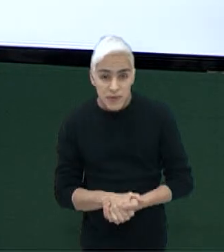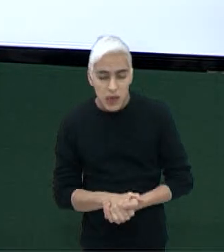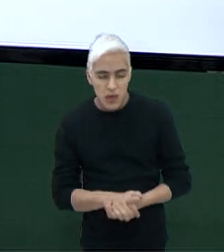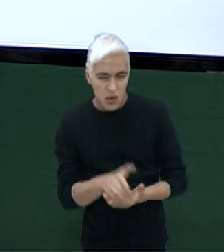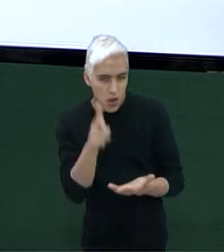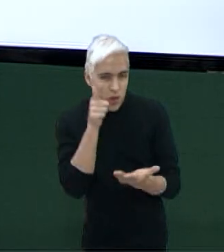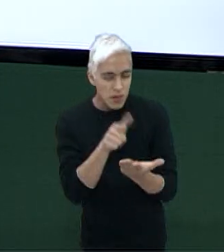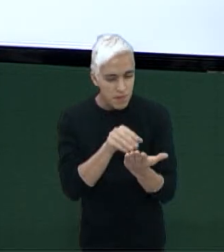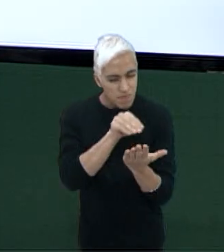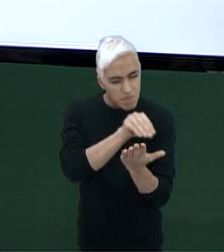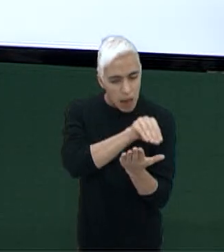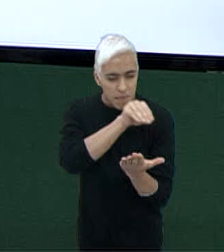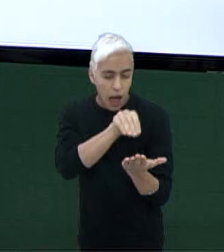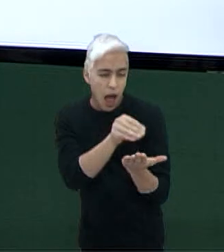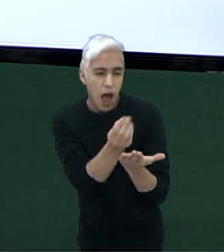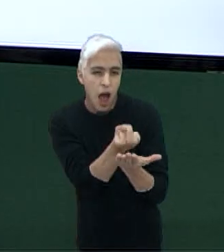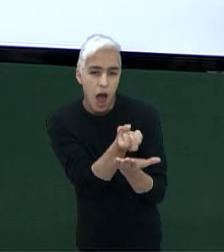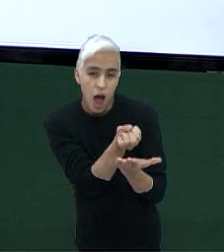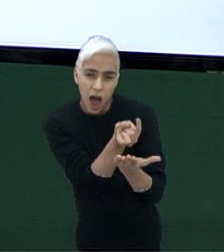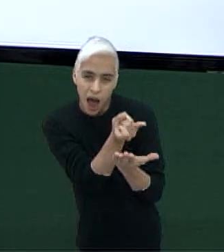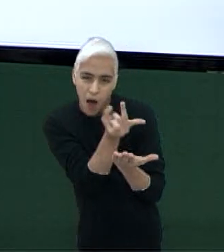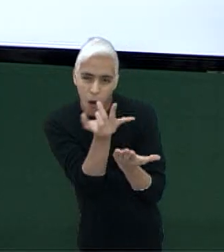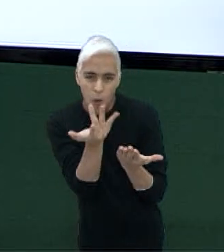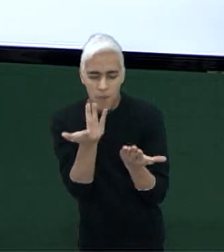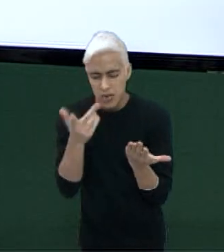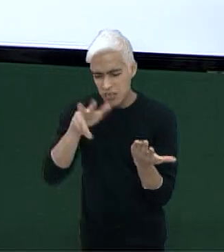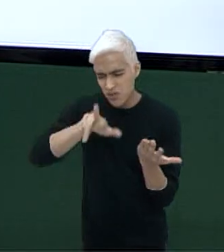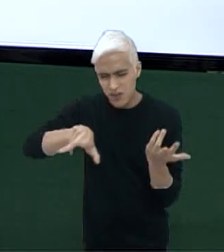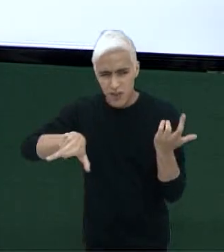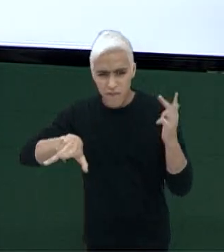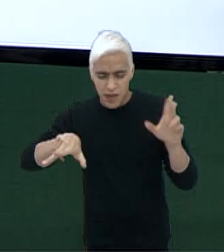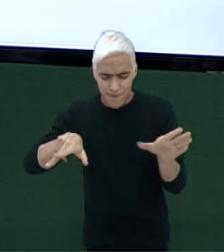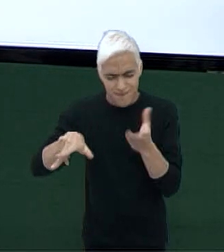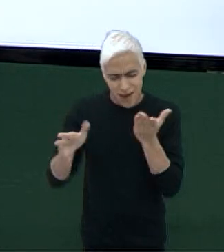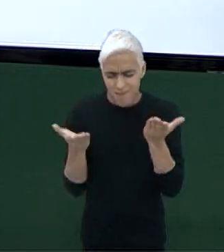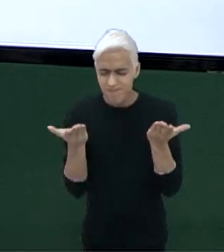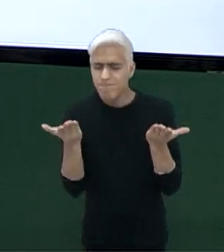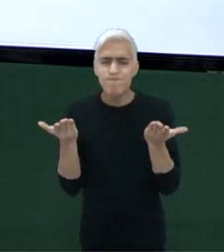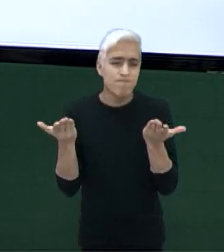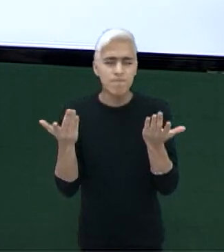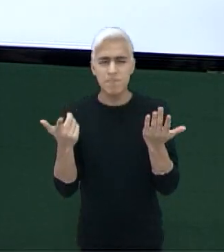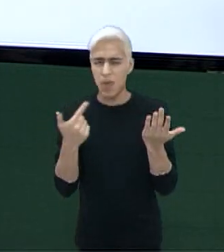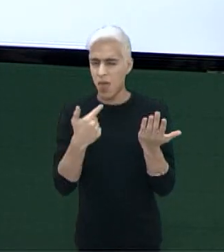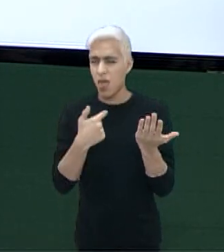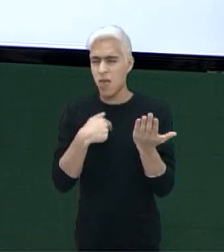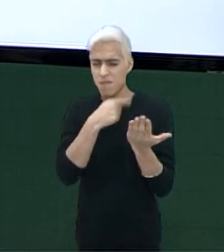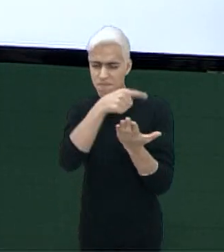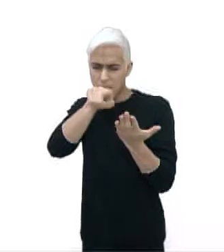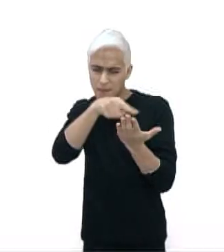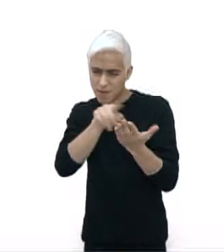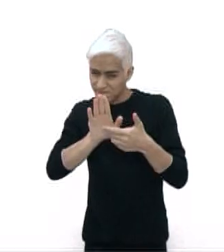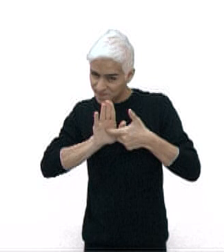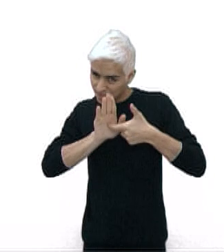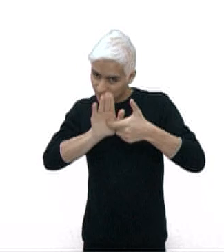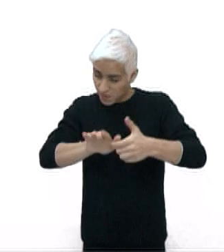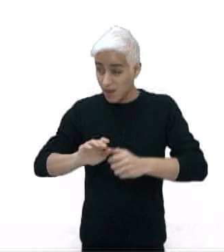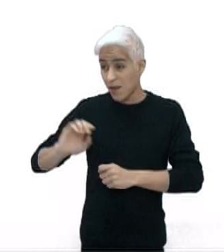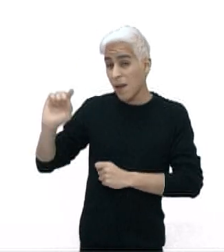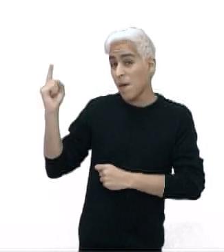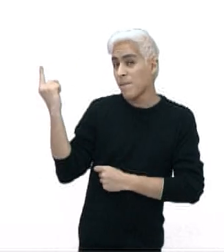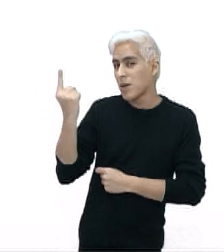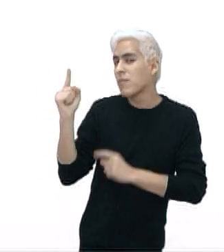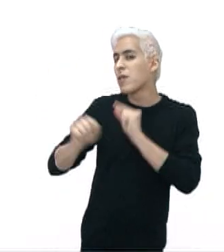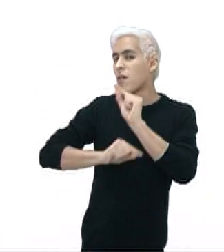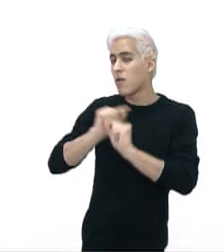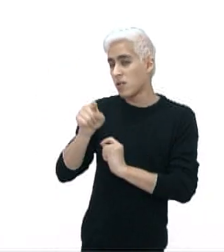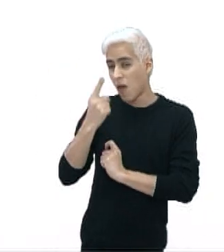Conseguiu marcar algumas diferenças? Eu marquei aqui para você, olha só. Primeiro, eu marquei que